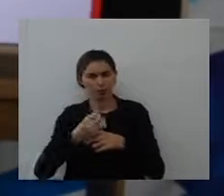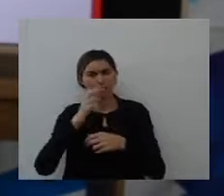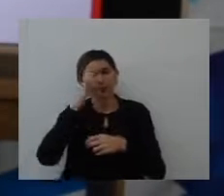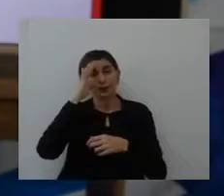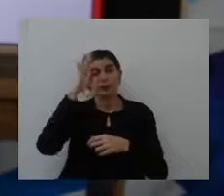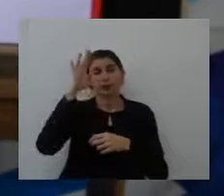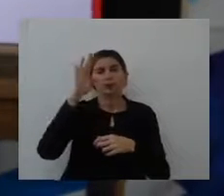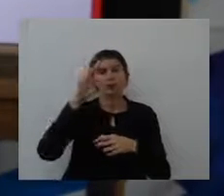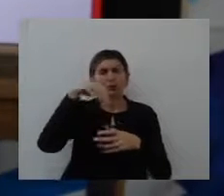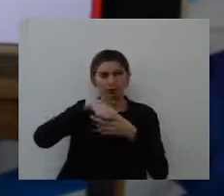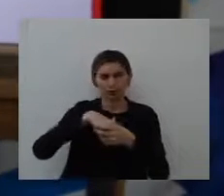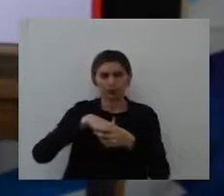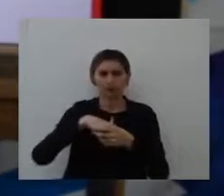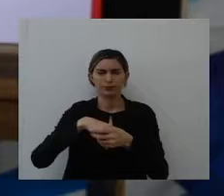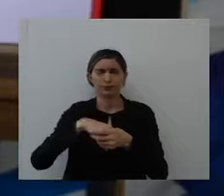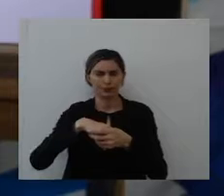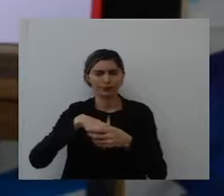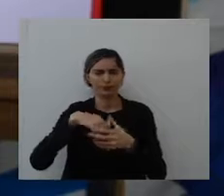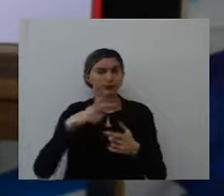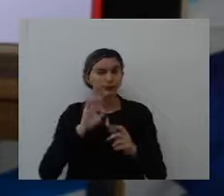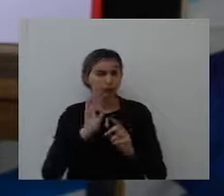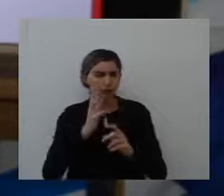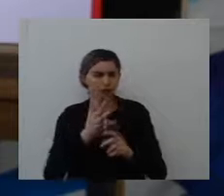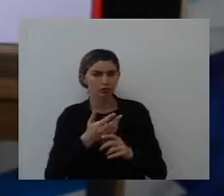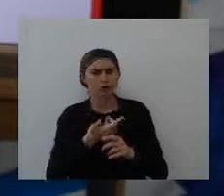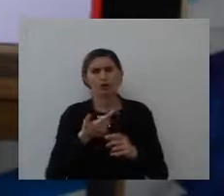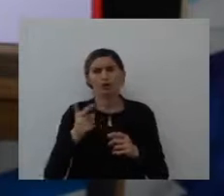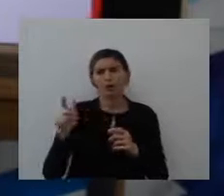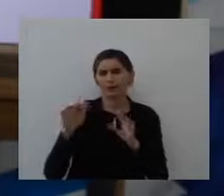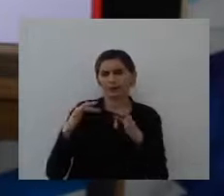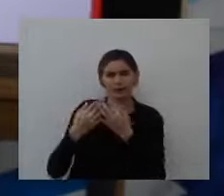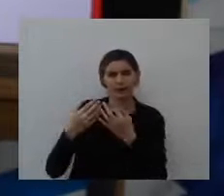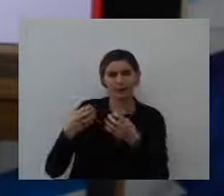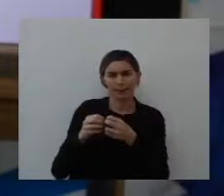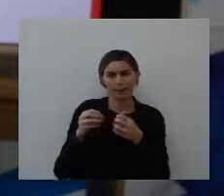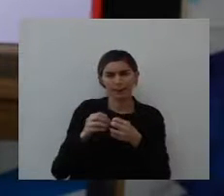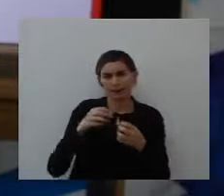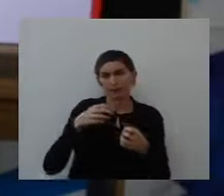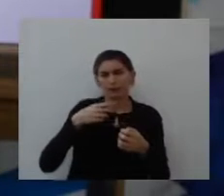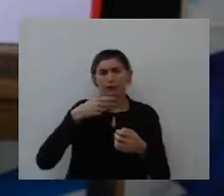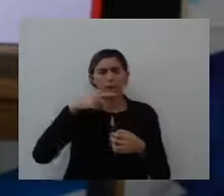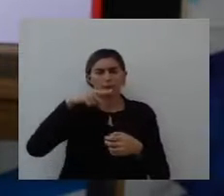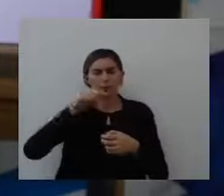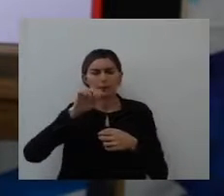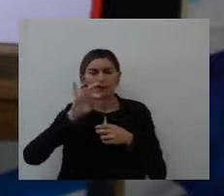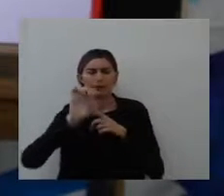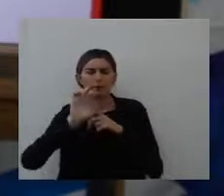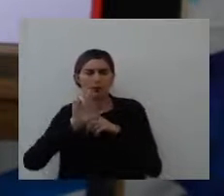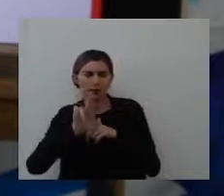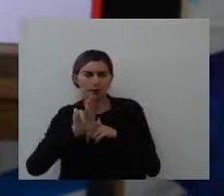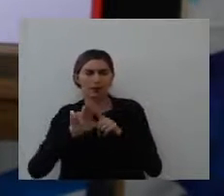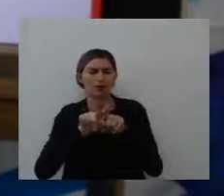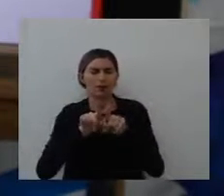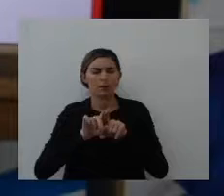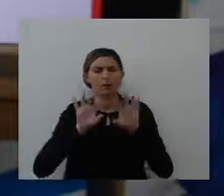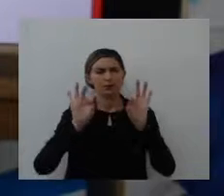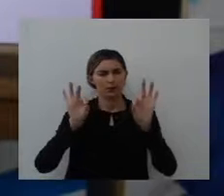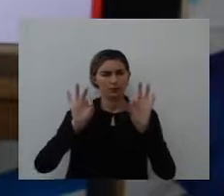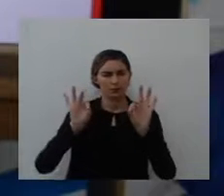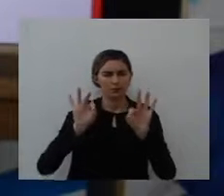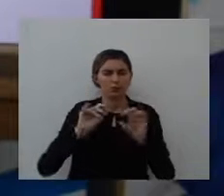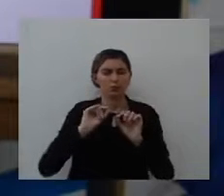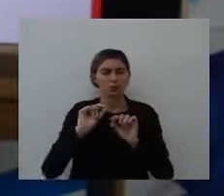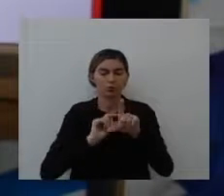principalmente nos genus, tá bem? Já que os parentes mais próximos ao pater passaram a ter privilégios